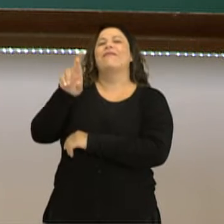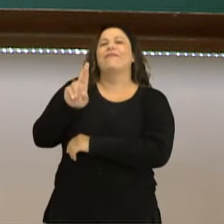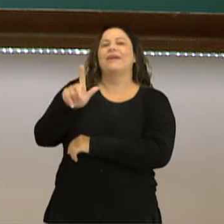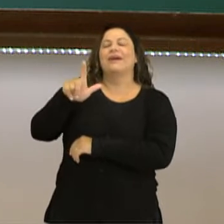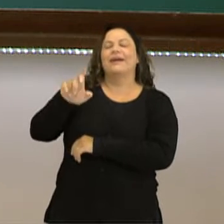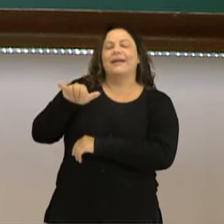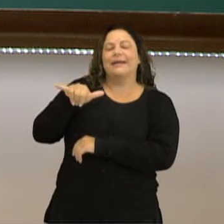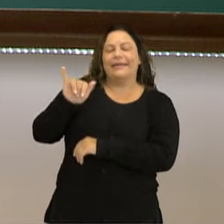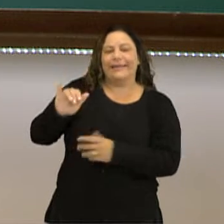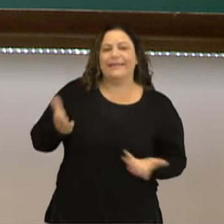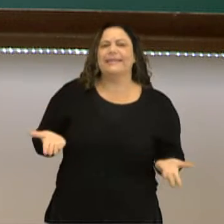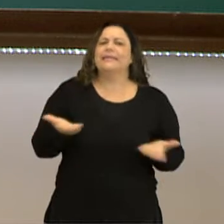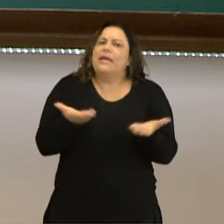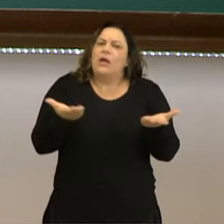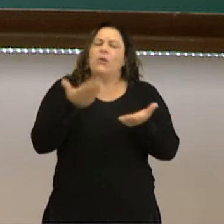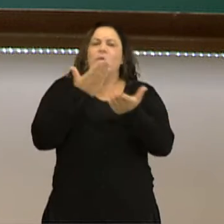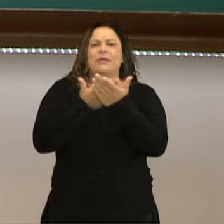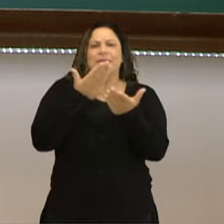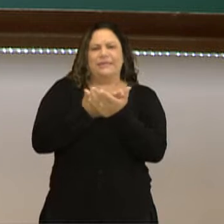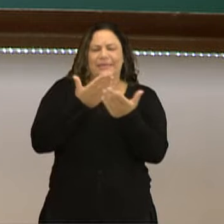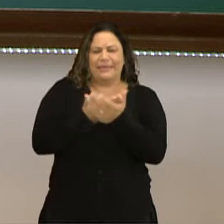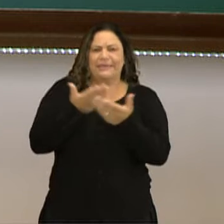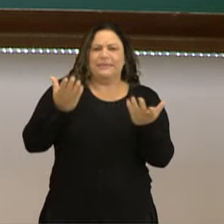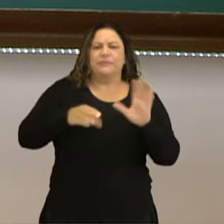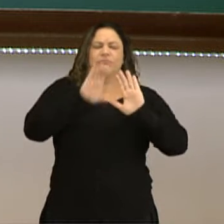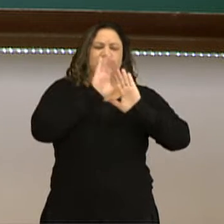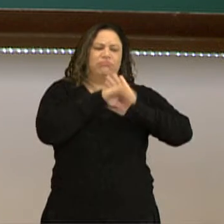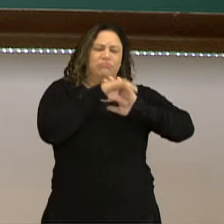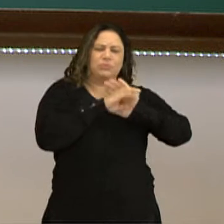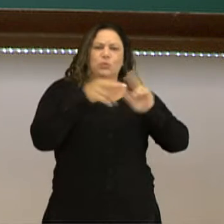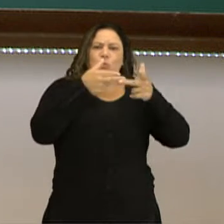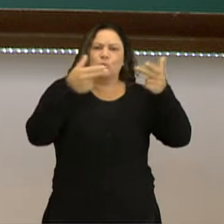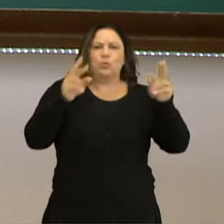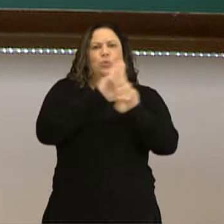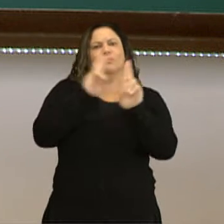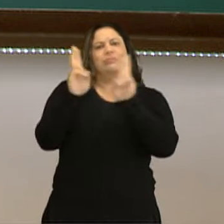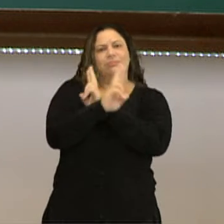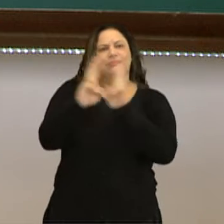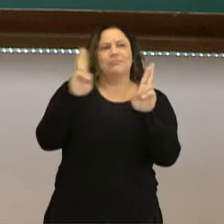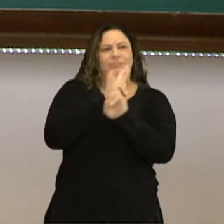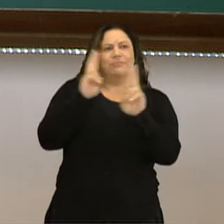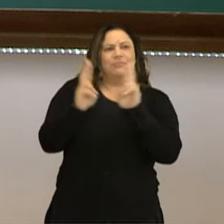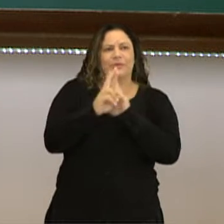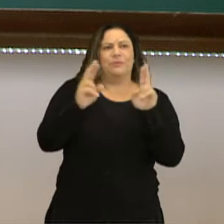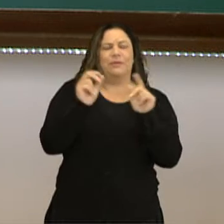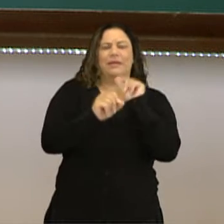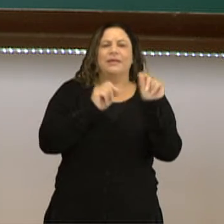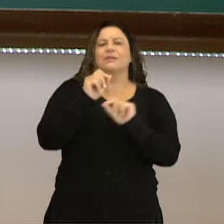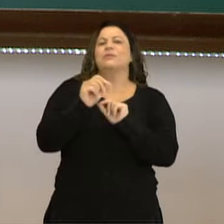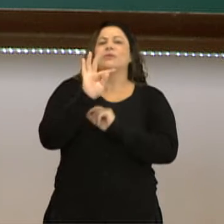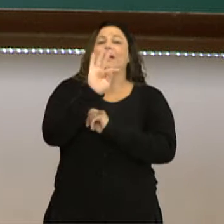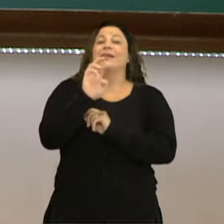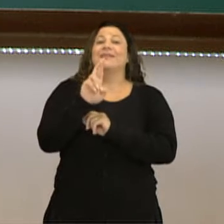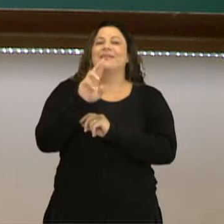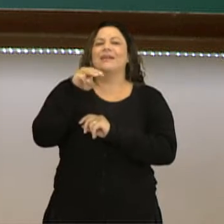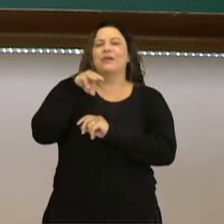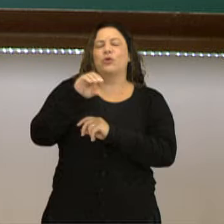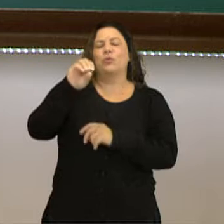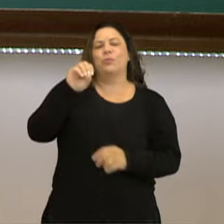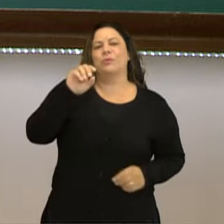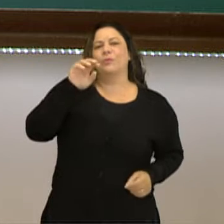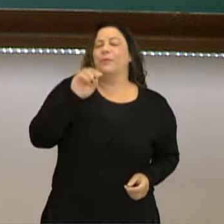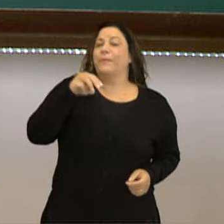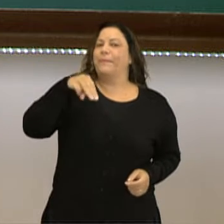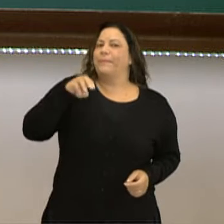nessa aula nós vamos trabalhar alguns conceitos relacionados à termometria. Pessoal, então assim nós temos